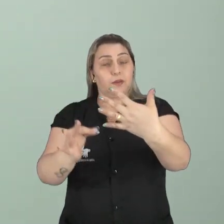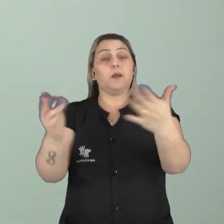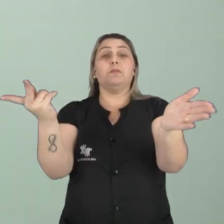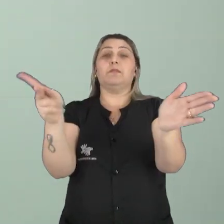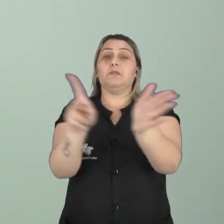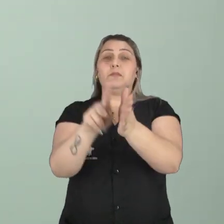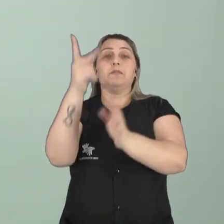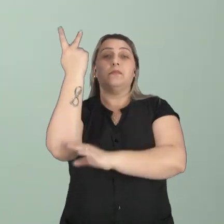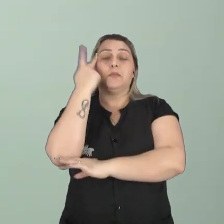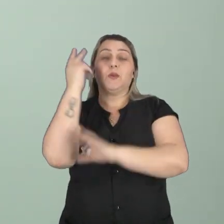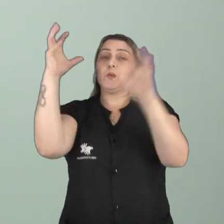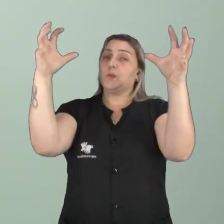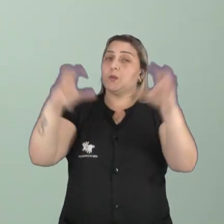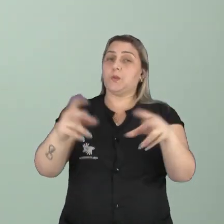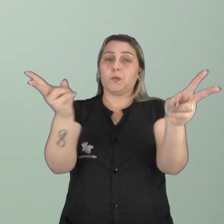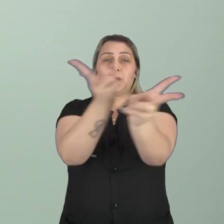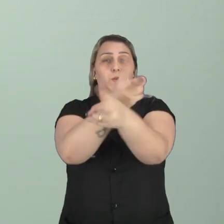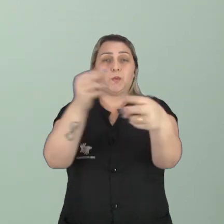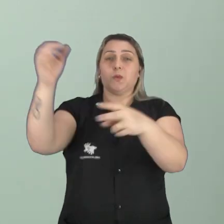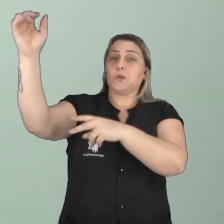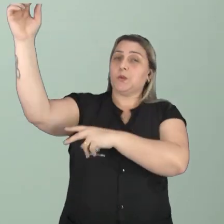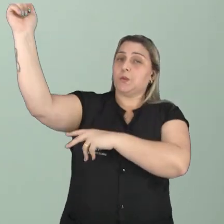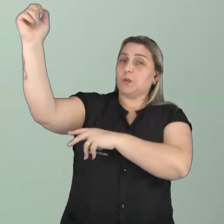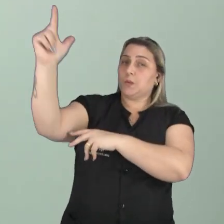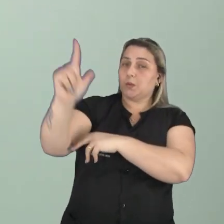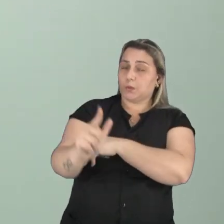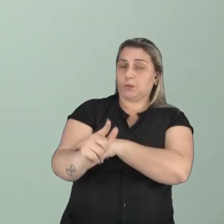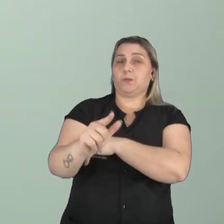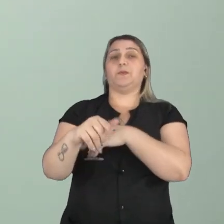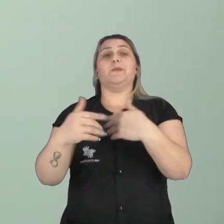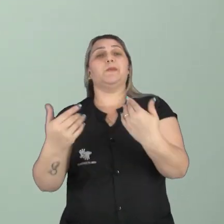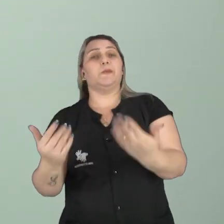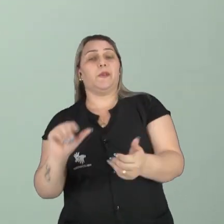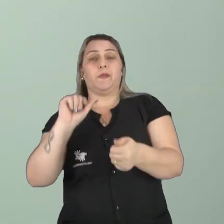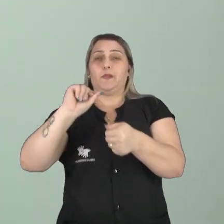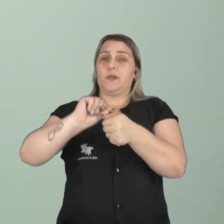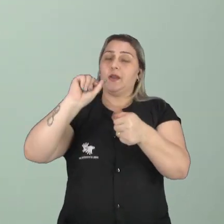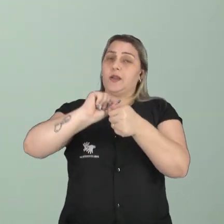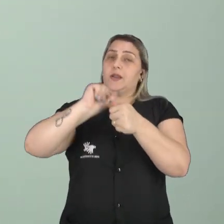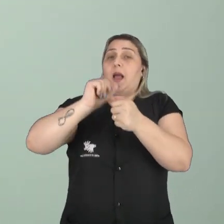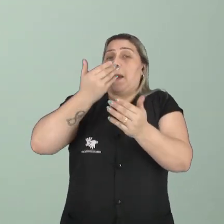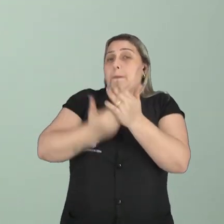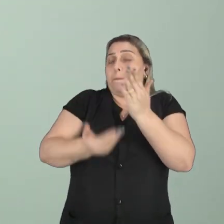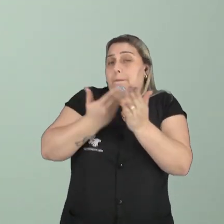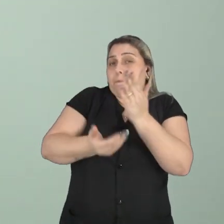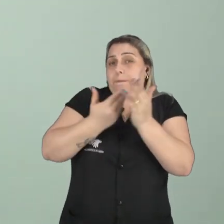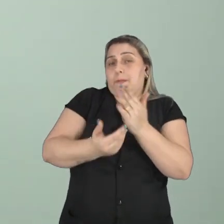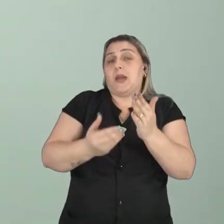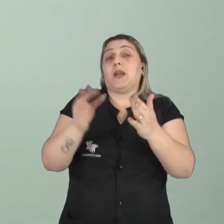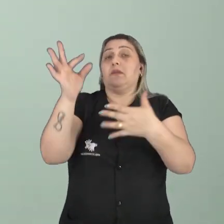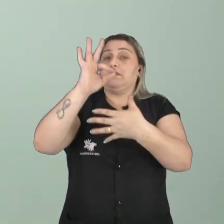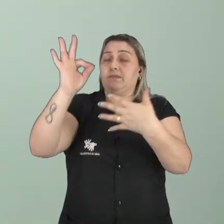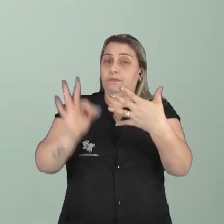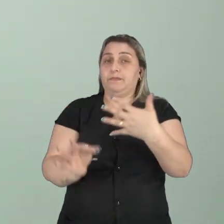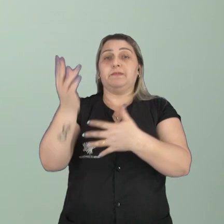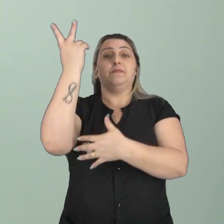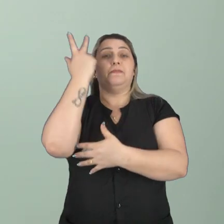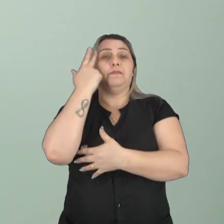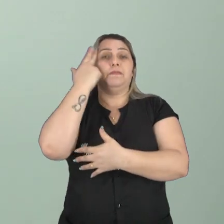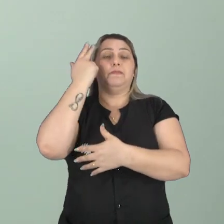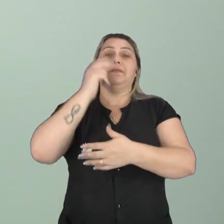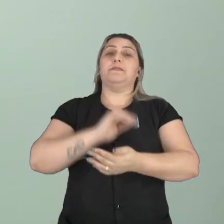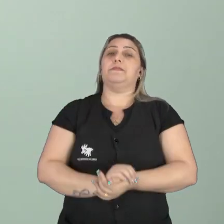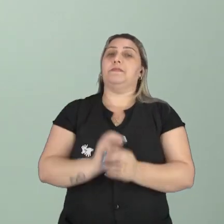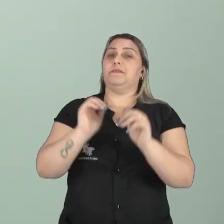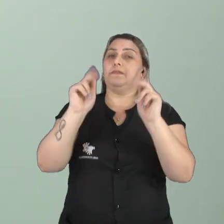da natureza, seja a chuva, o sol, o vento, que vão criar esse desgaste. Então isso é elemento